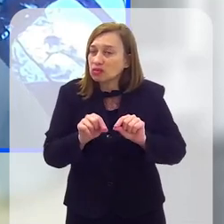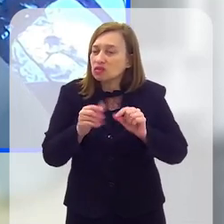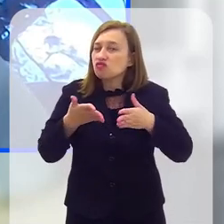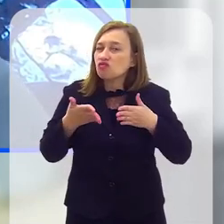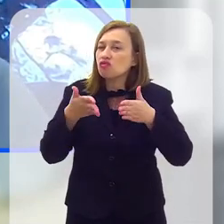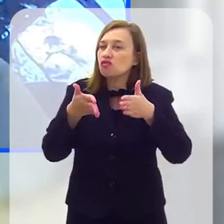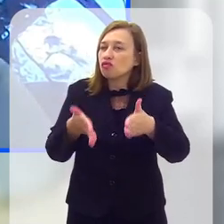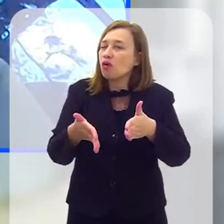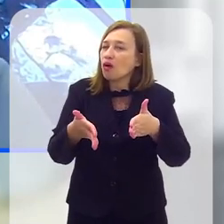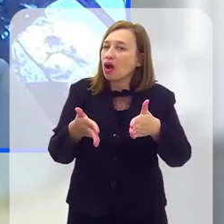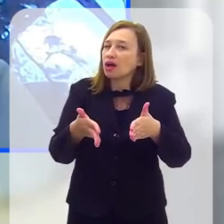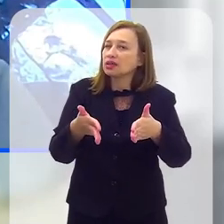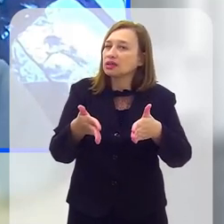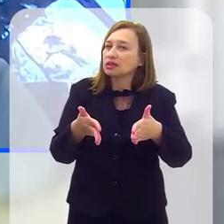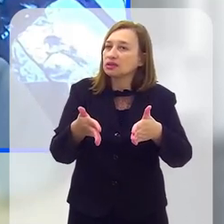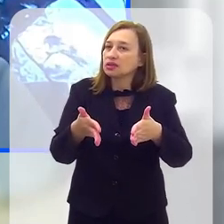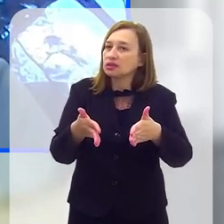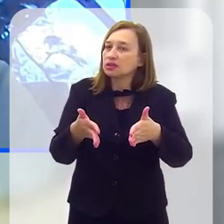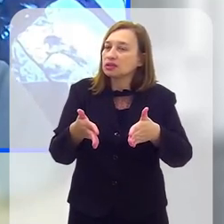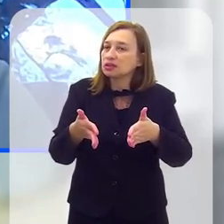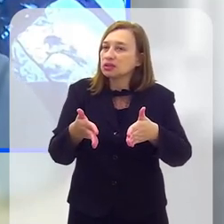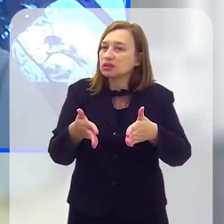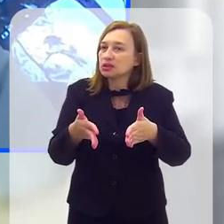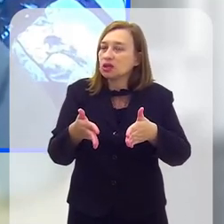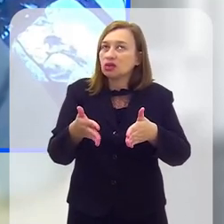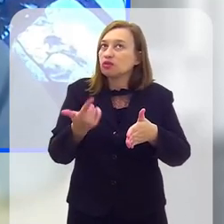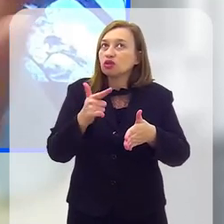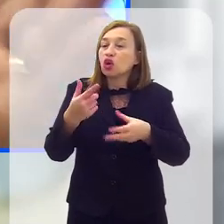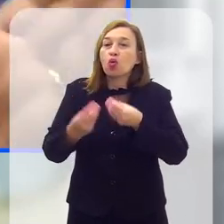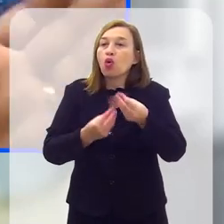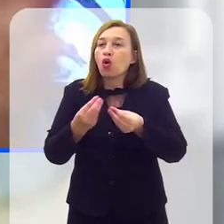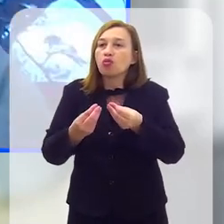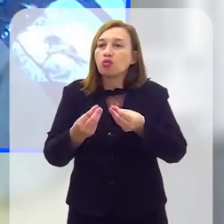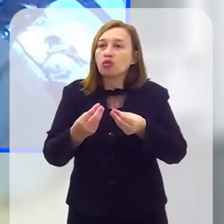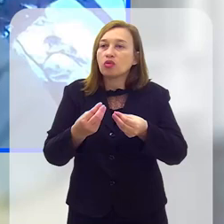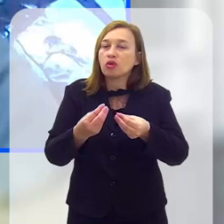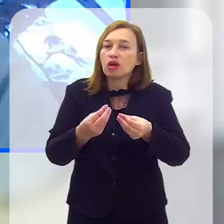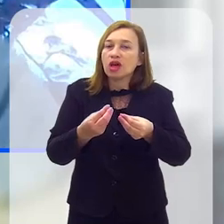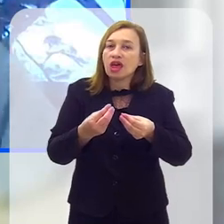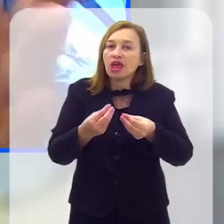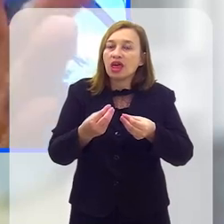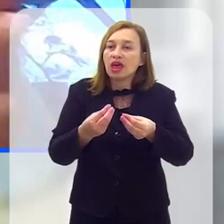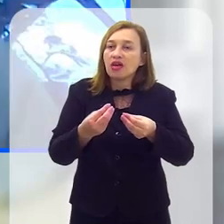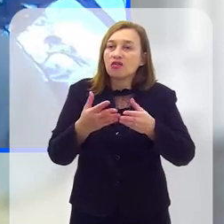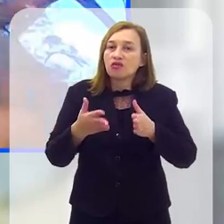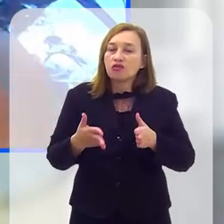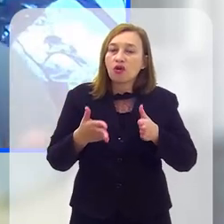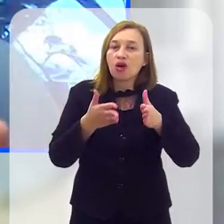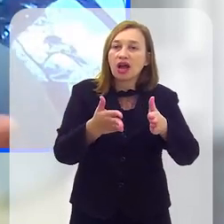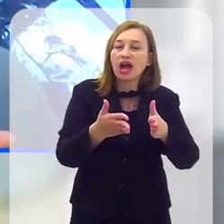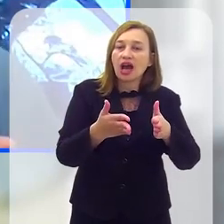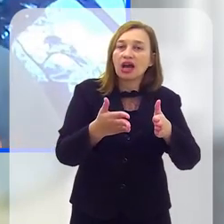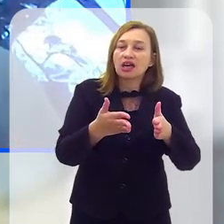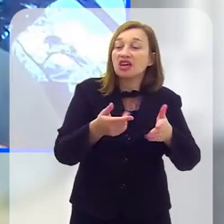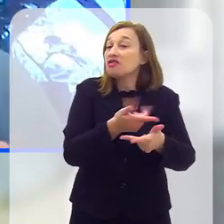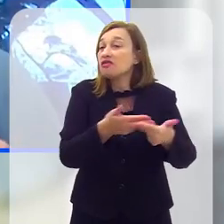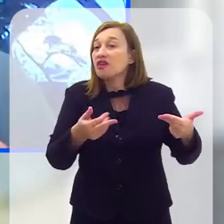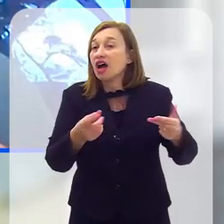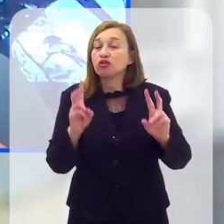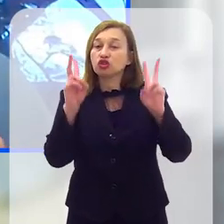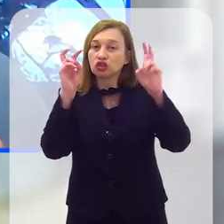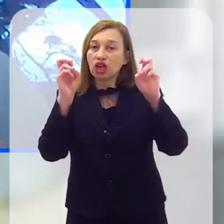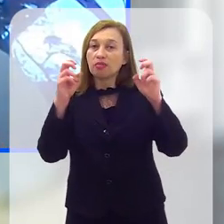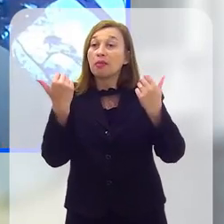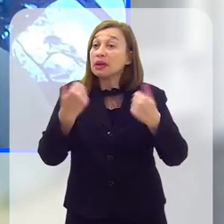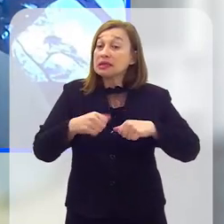sejam direcionadas e que elas sejam assertivas. Não dá para ficar indo e voltando o tempo todo. Essa é a pior decisão que